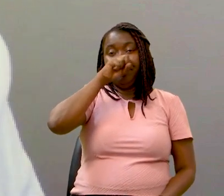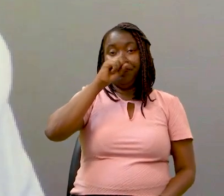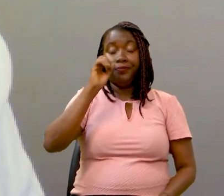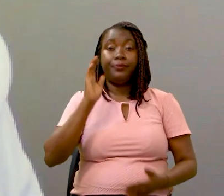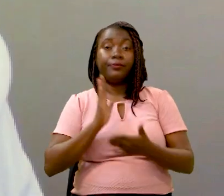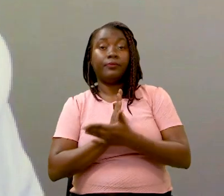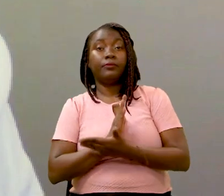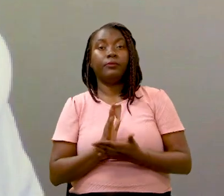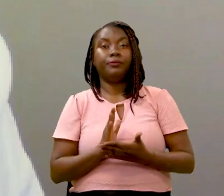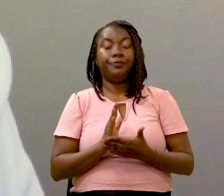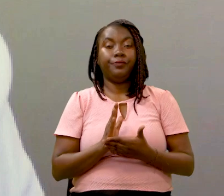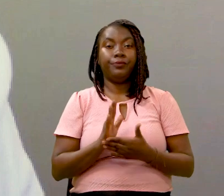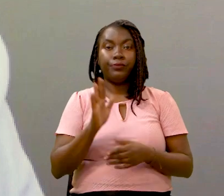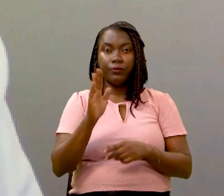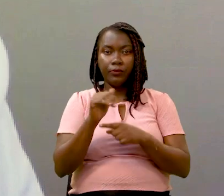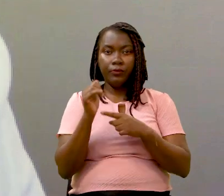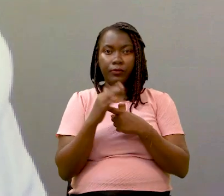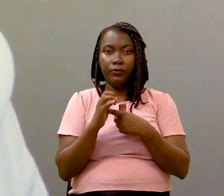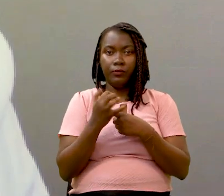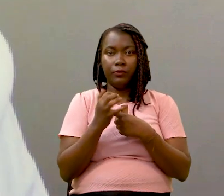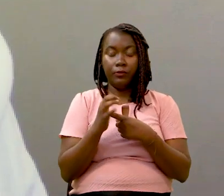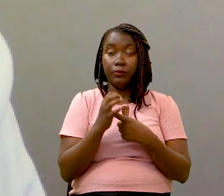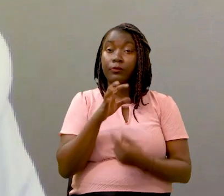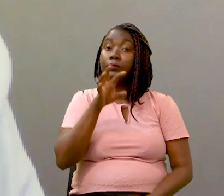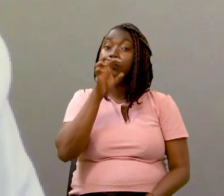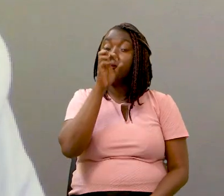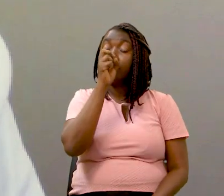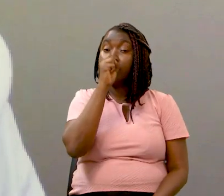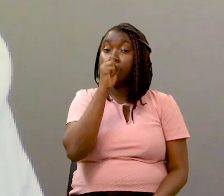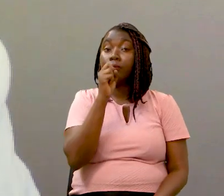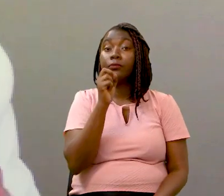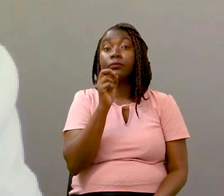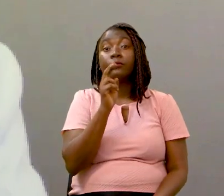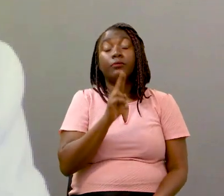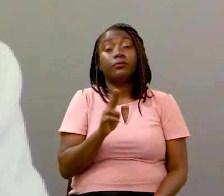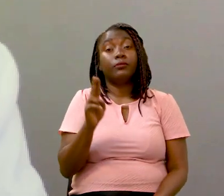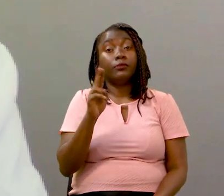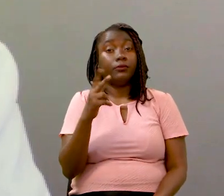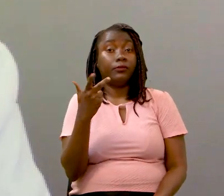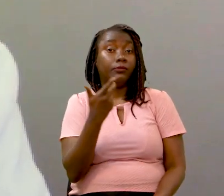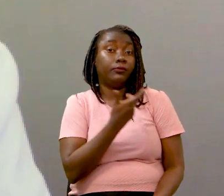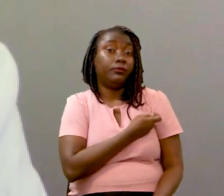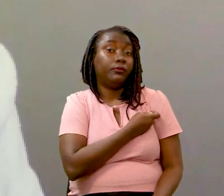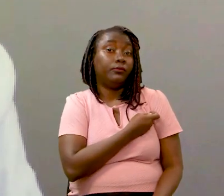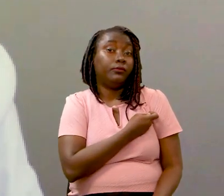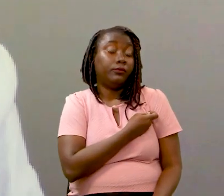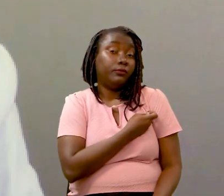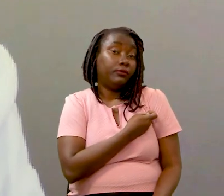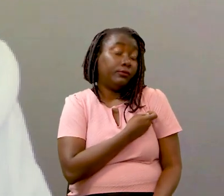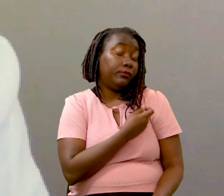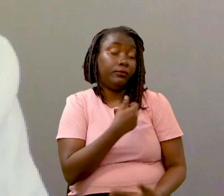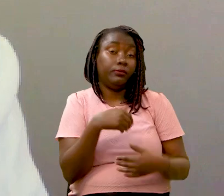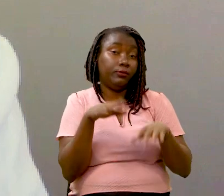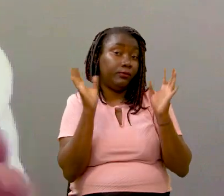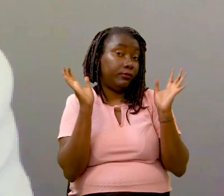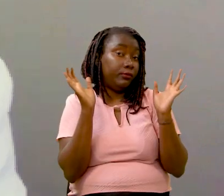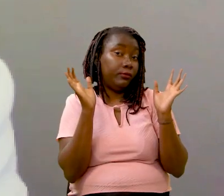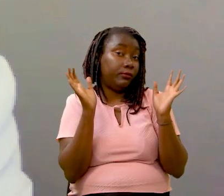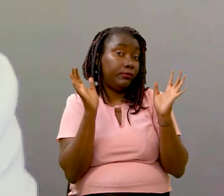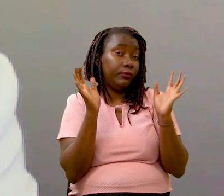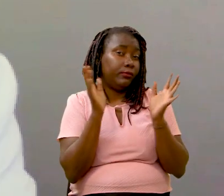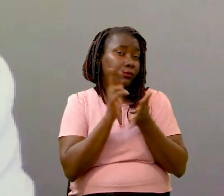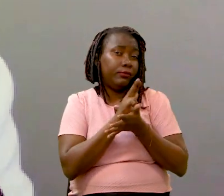alguns medicamentos que a pessoa aspira, tem uma ação bastante rápida, alguns medicamentos injetáveis, né?